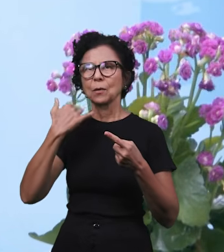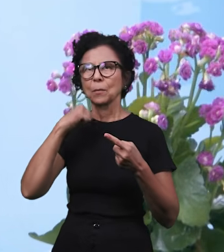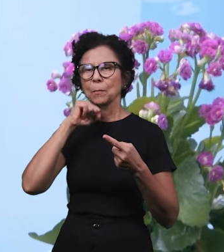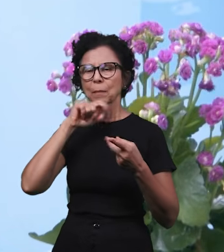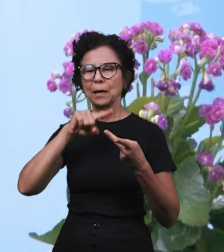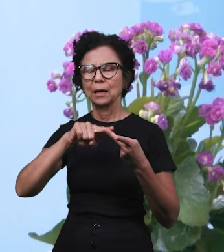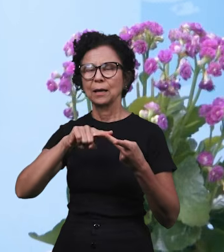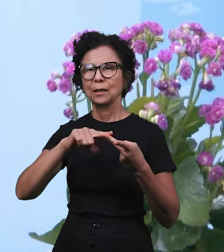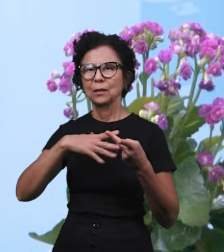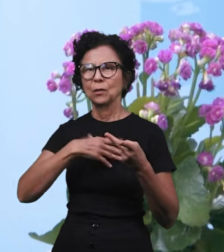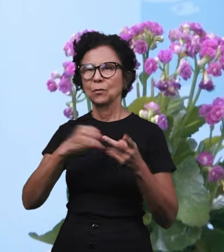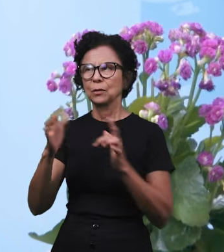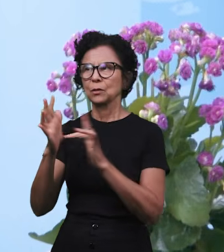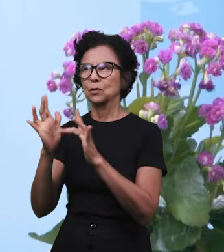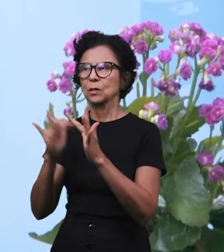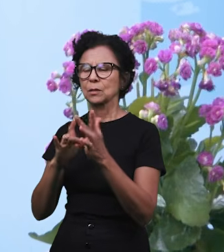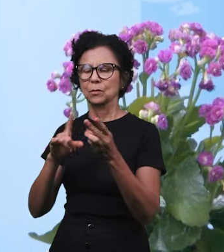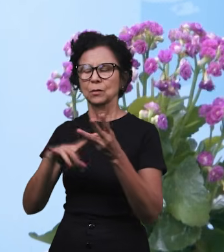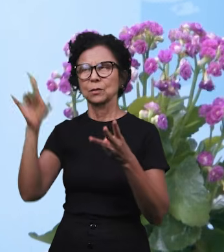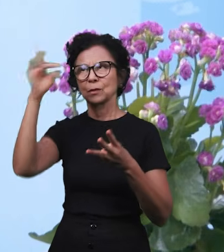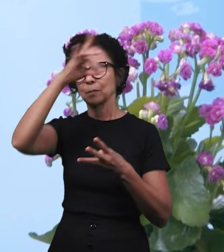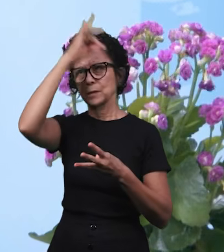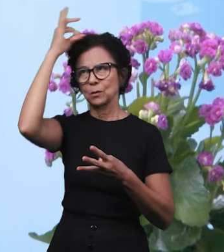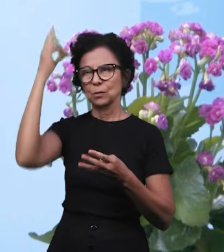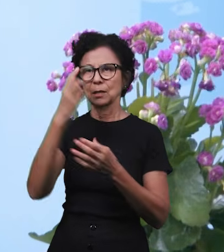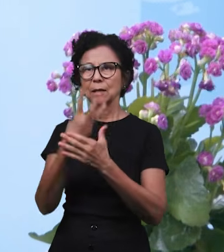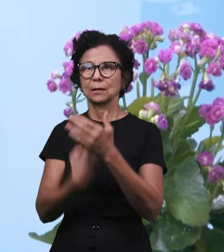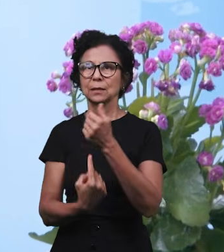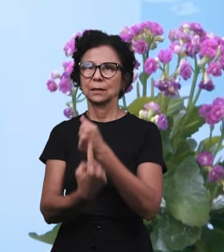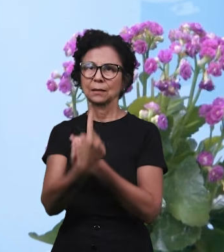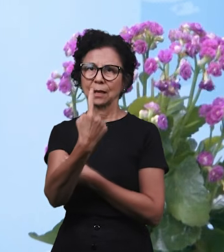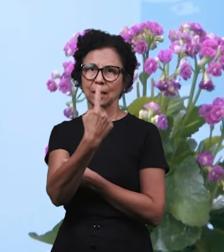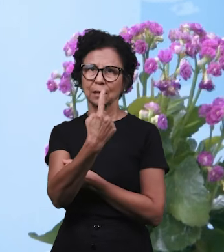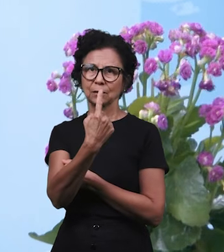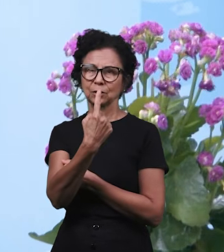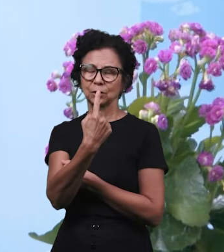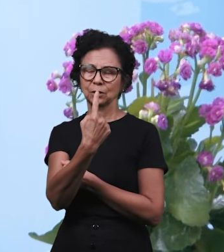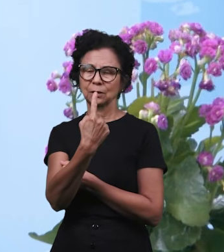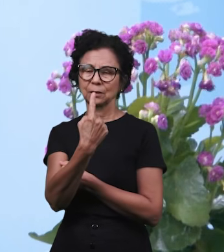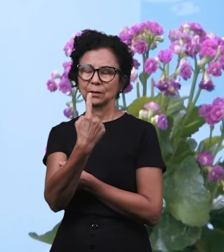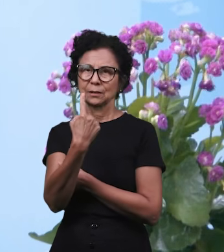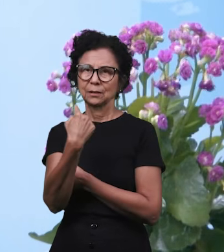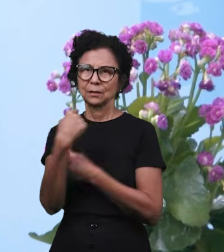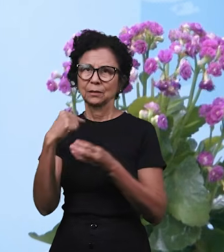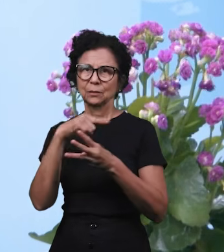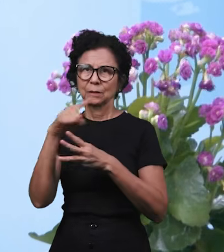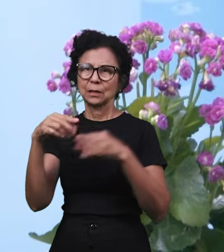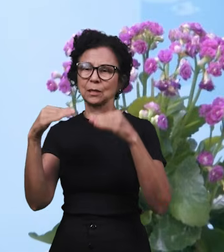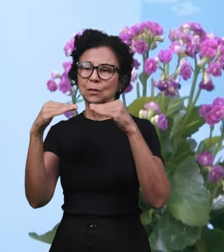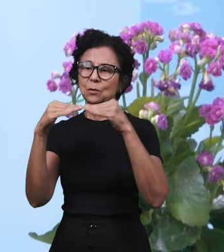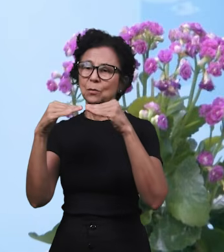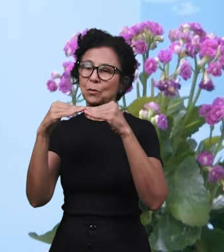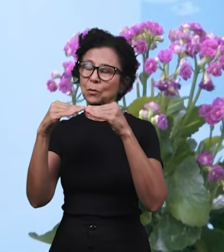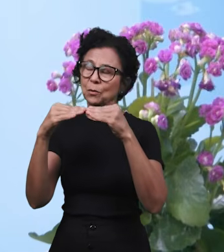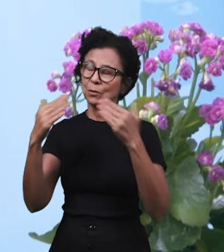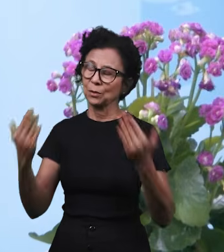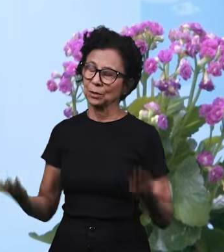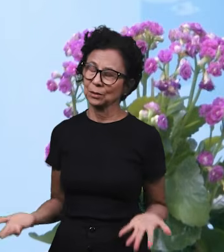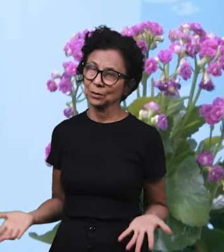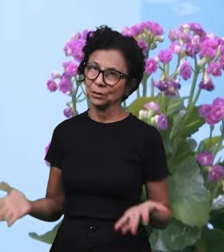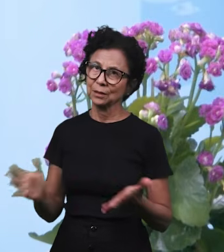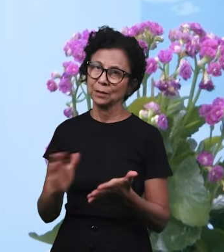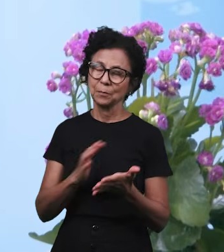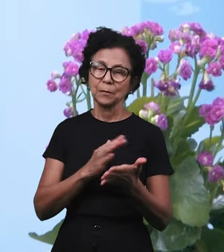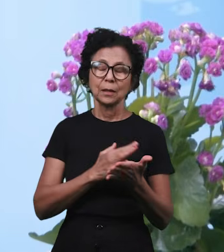Os três concordam. E toda a Bíblia tem um projeto de salvação, que é o fio vermelho, o fio de escarlate. De Gênesis a Apocalipse